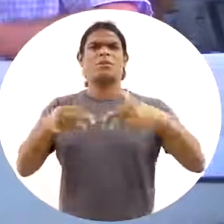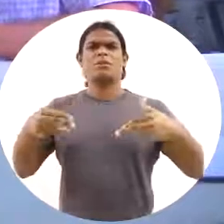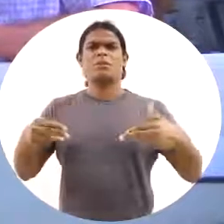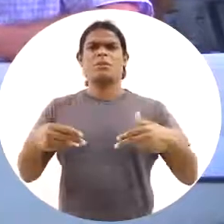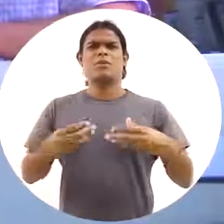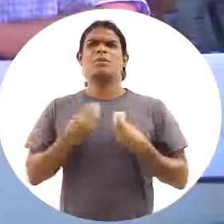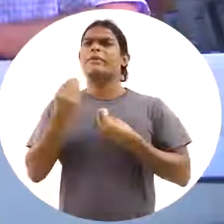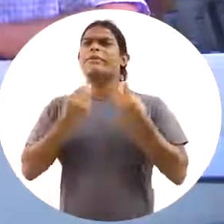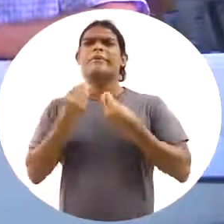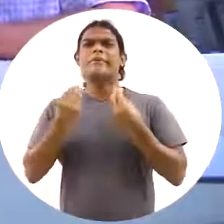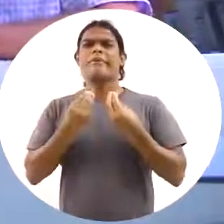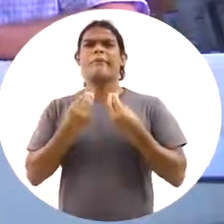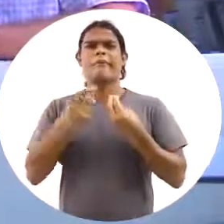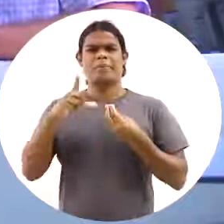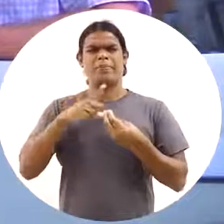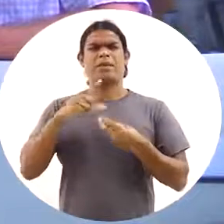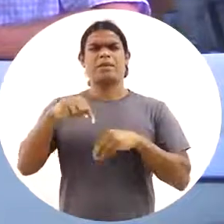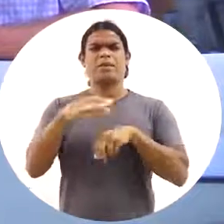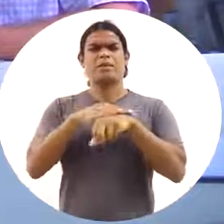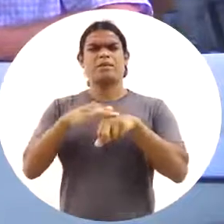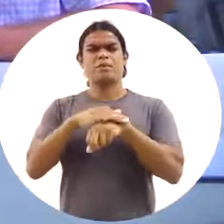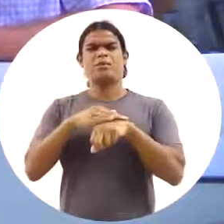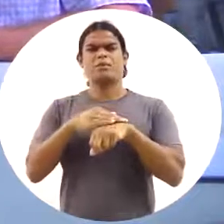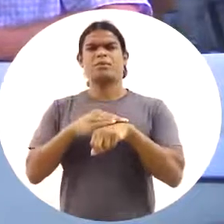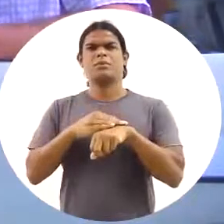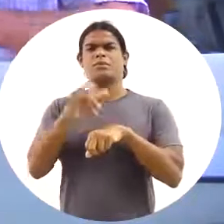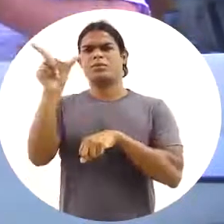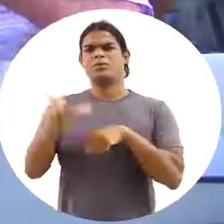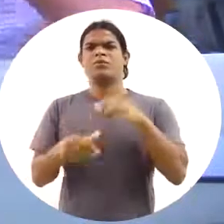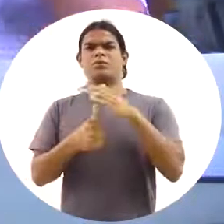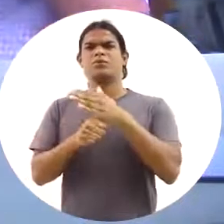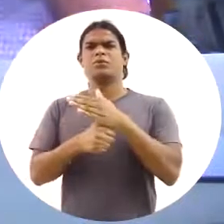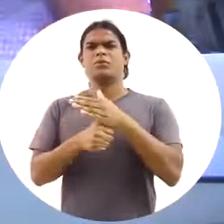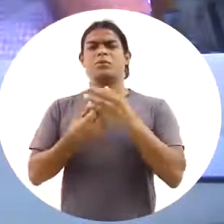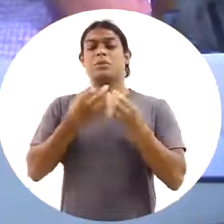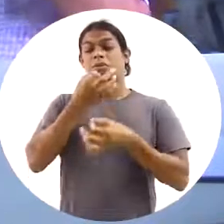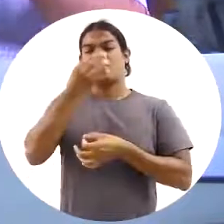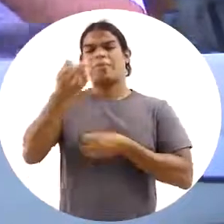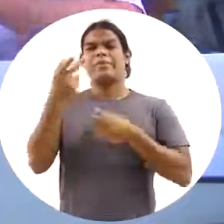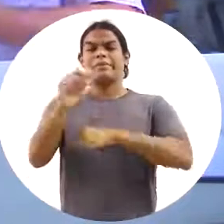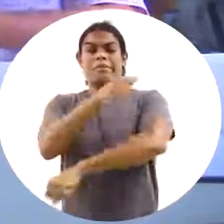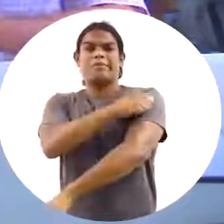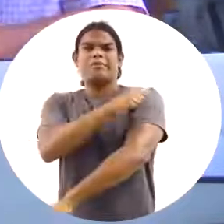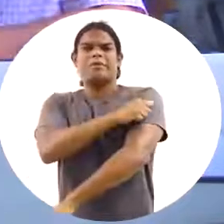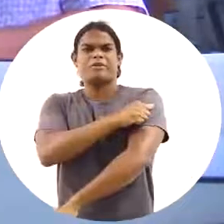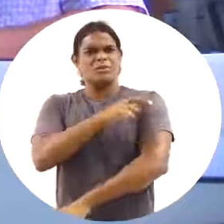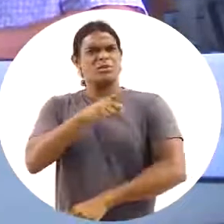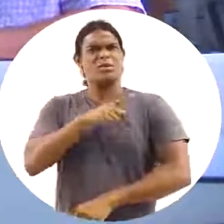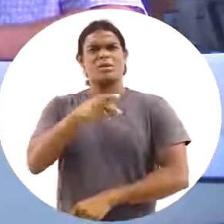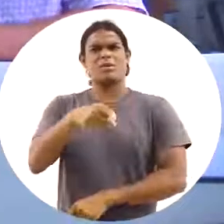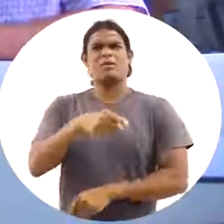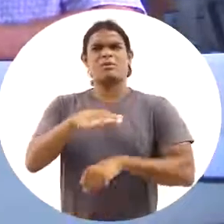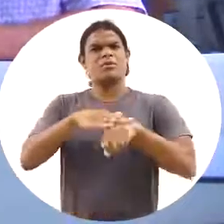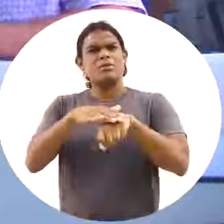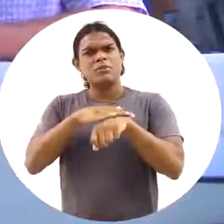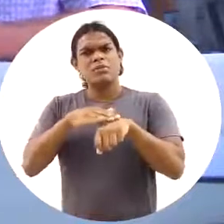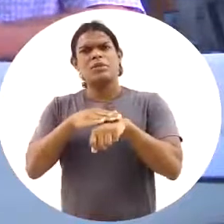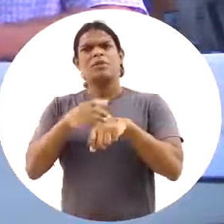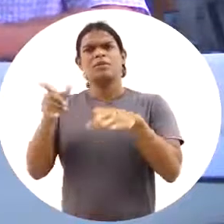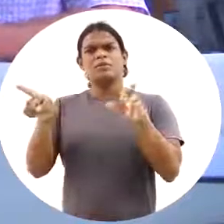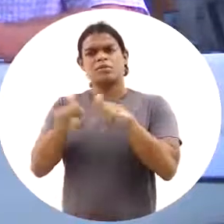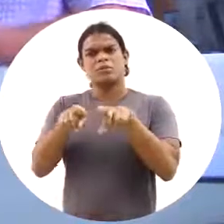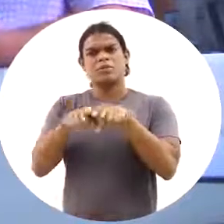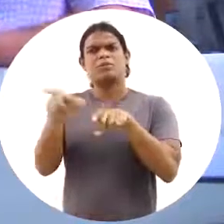é que se dá existe essa possibilidade de conversar com o cliente? Isso é até uma dica para o aluno, né? Existe essa possibilidade de ter essa conversa